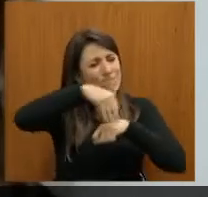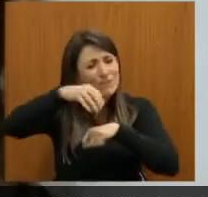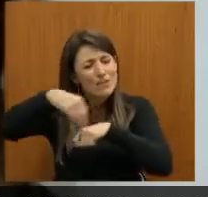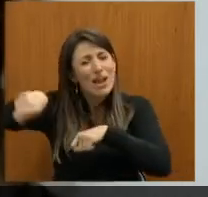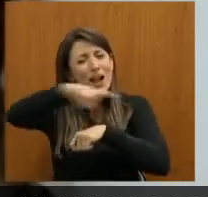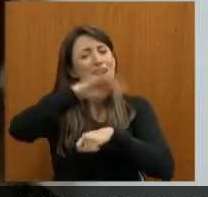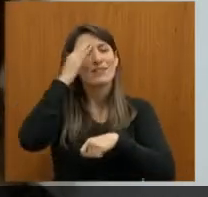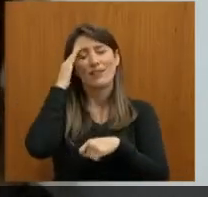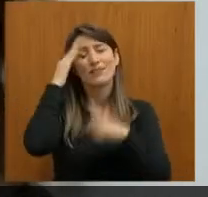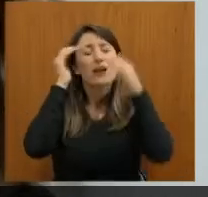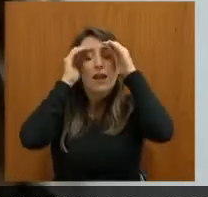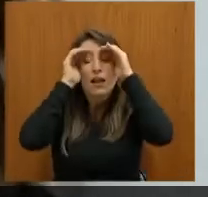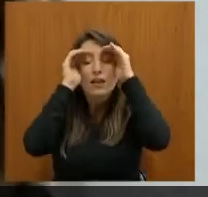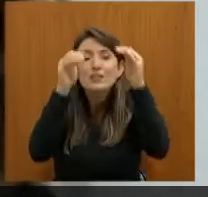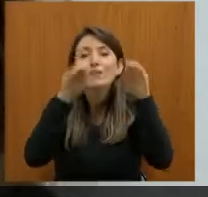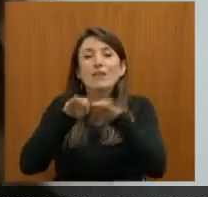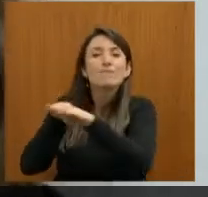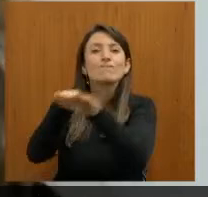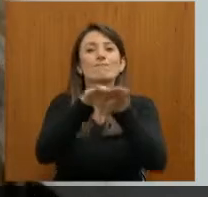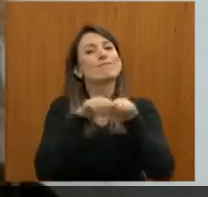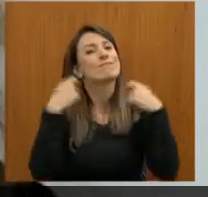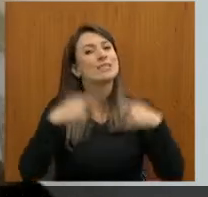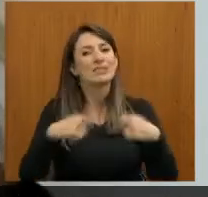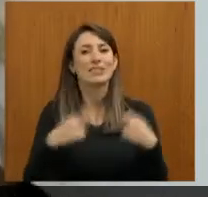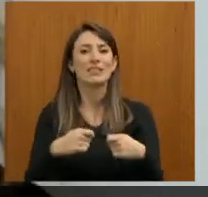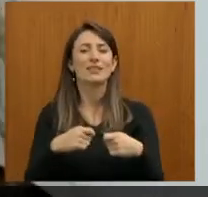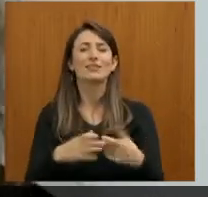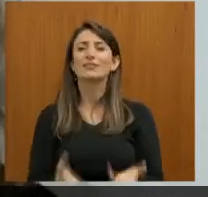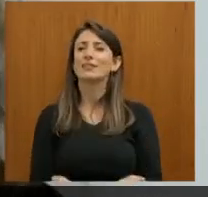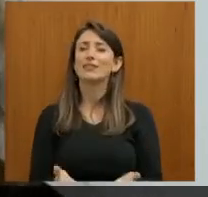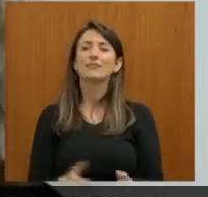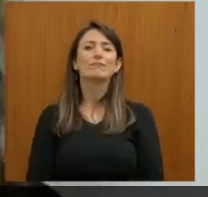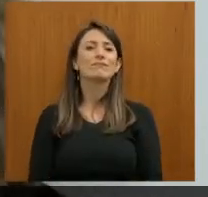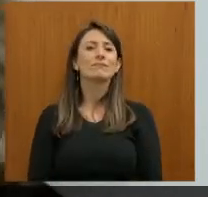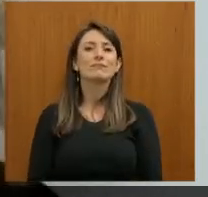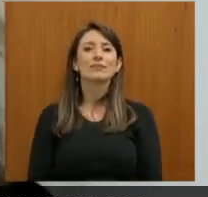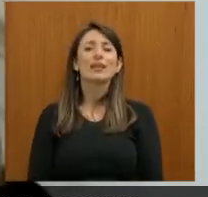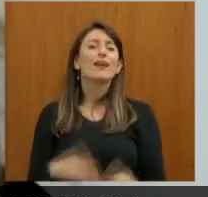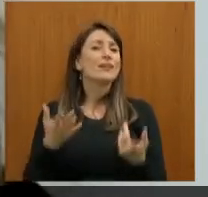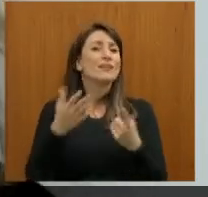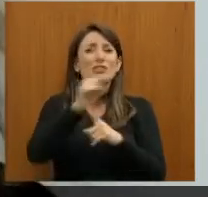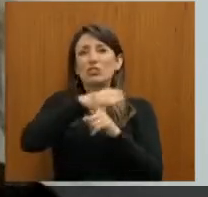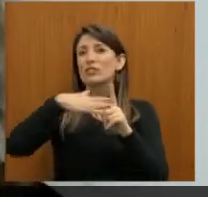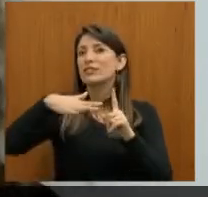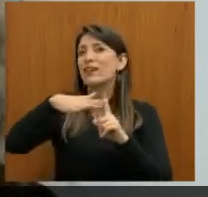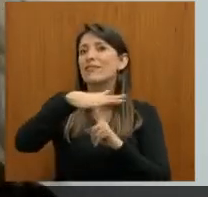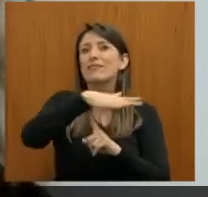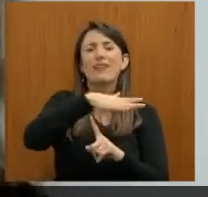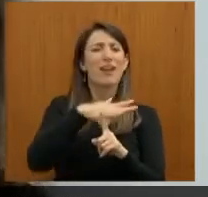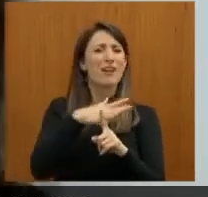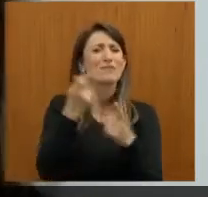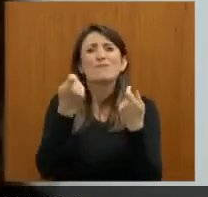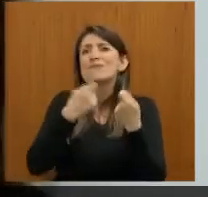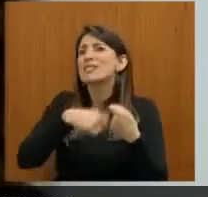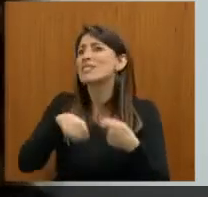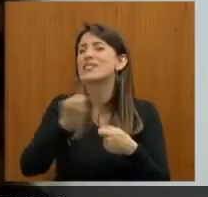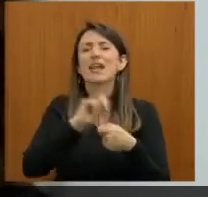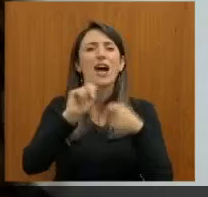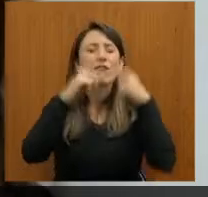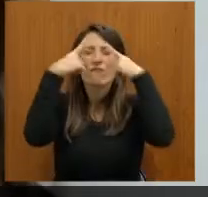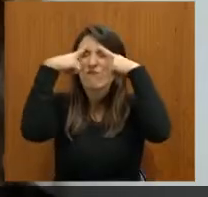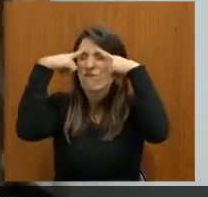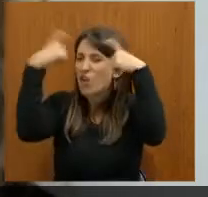né porque não precisar na gente não precisava de viver numa sociedade tão violenta igual a gente